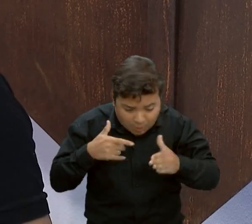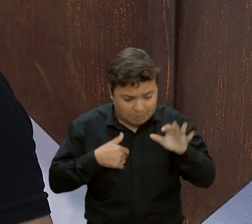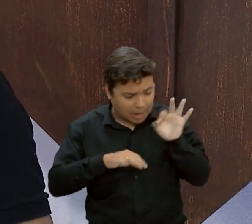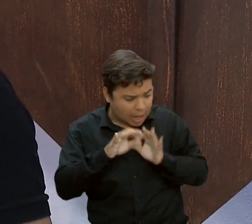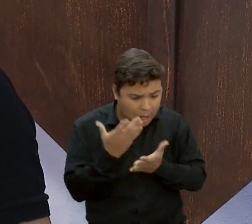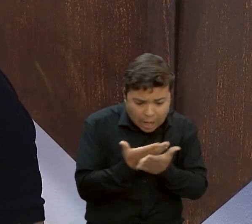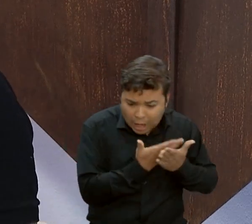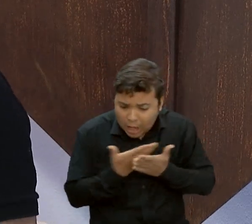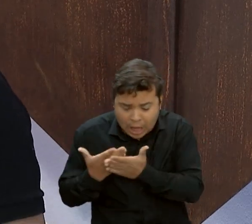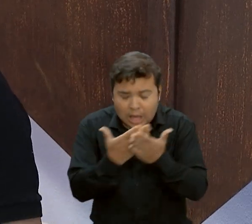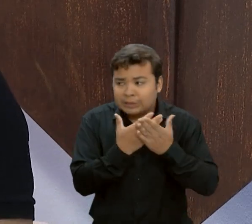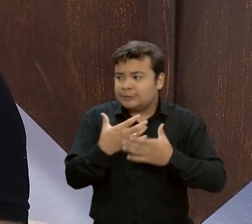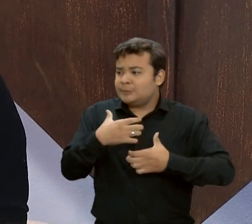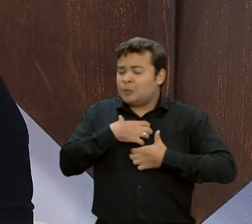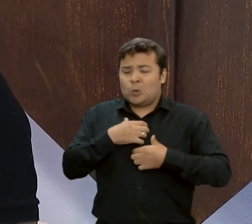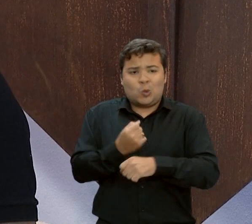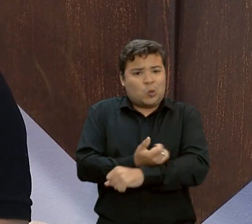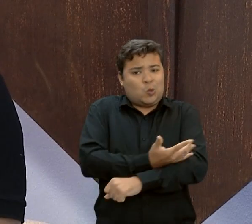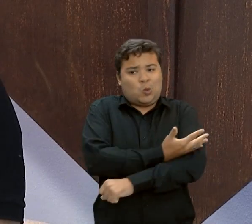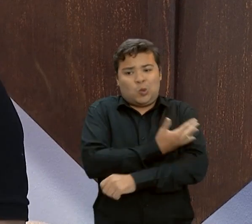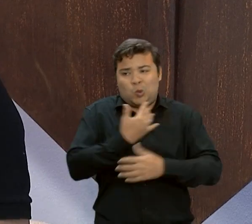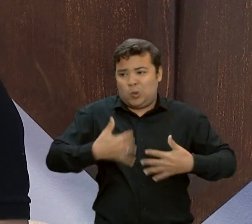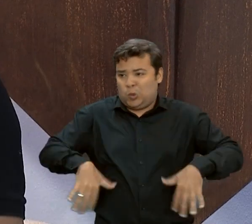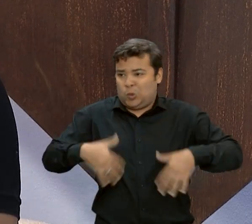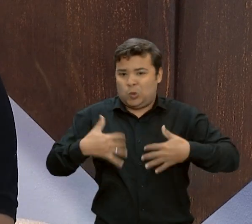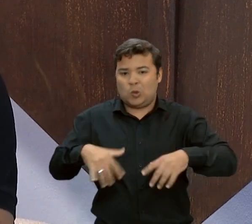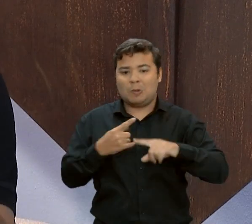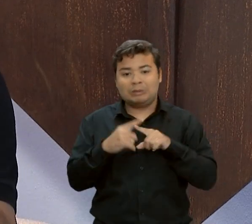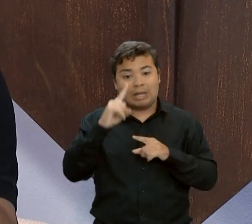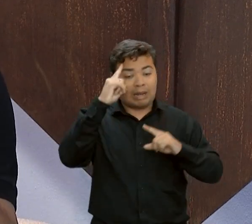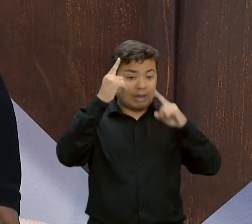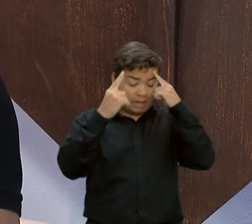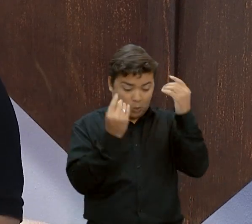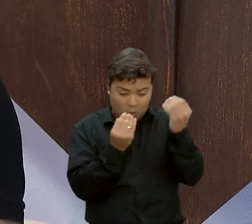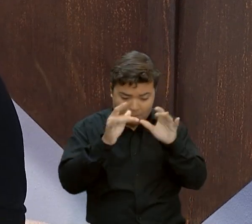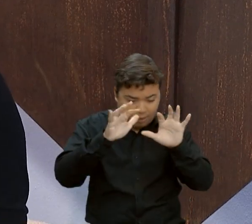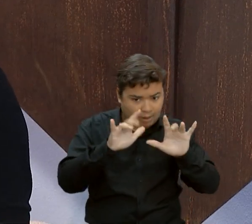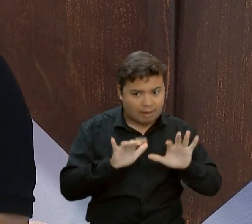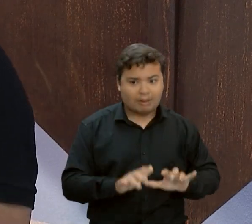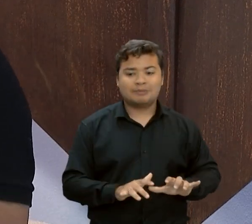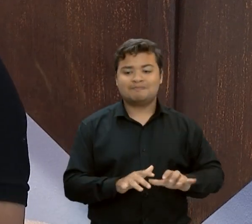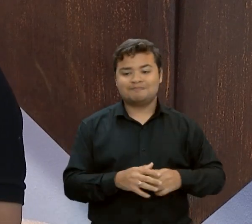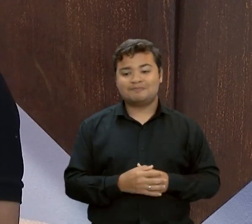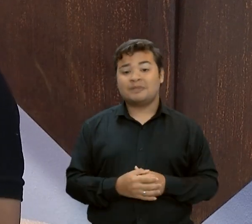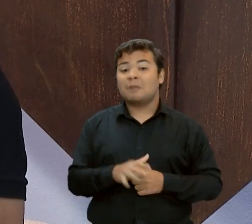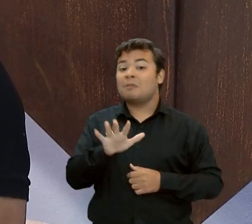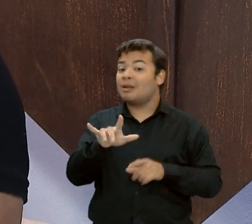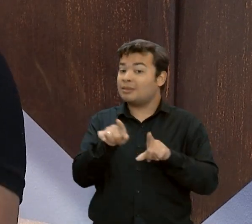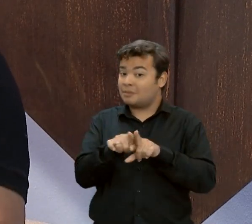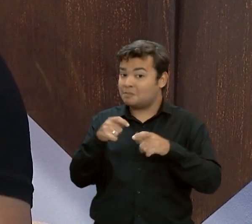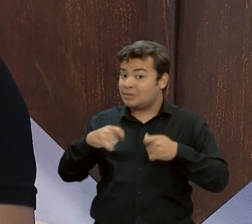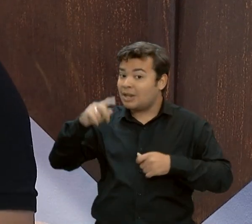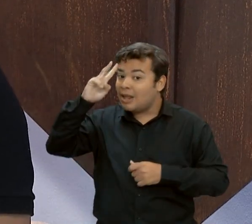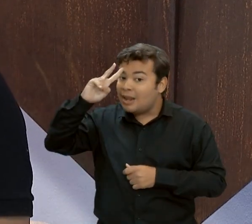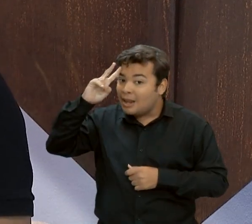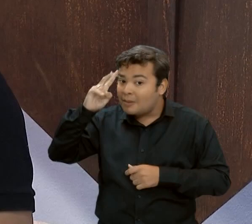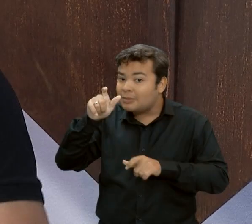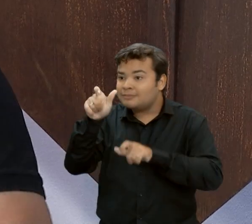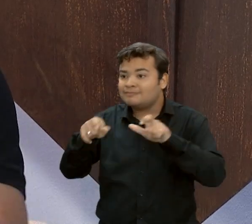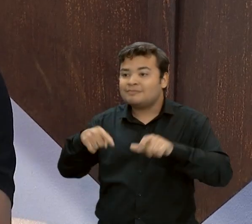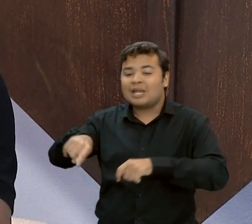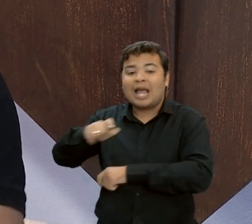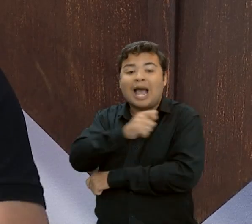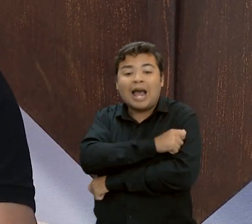mas mexe muito comigo ali na hora que eu estou criando esses episódios, né? Mas temos que lembrar também dos alunos, que fizeram os pré-roteiros